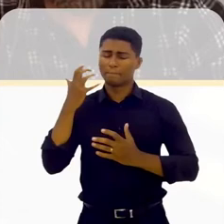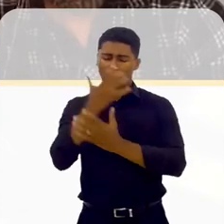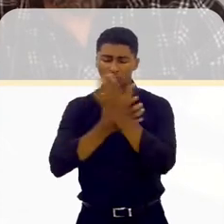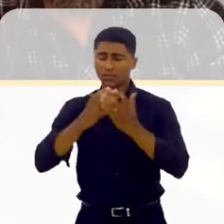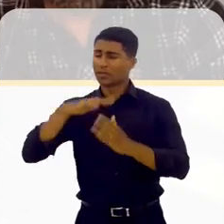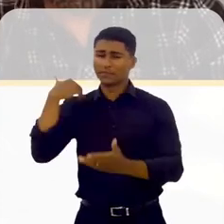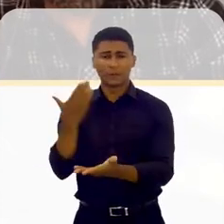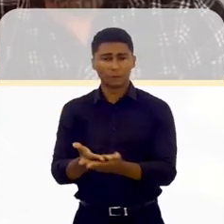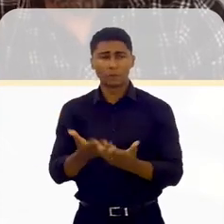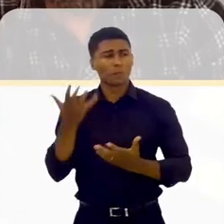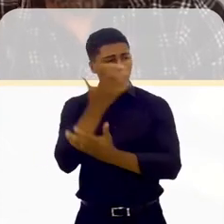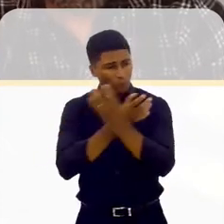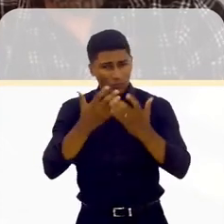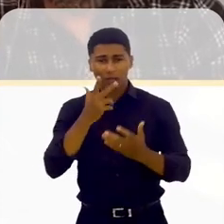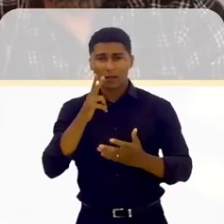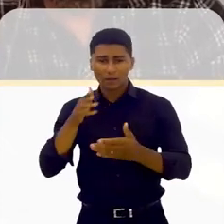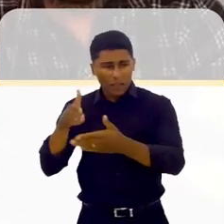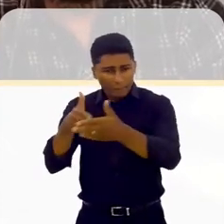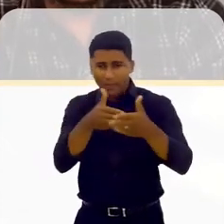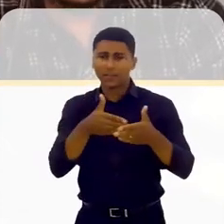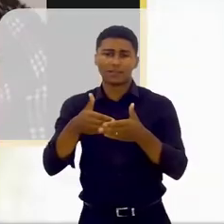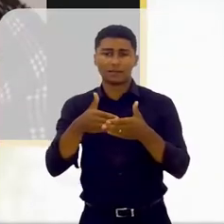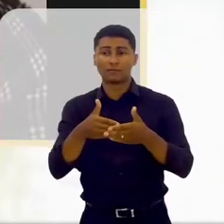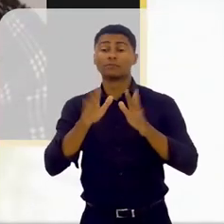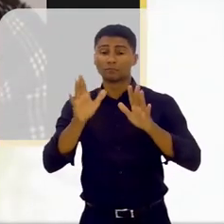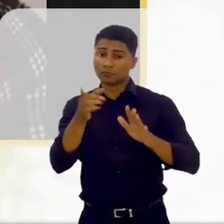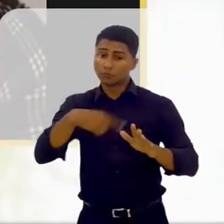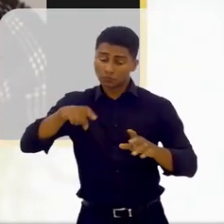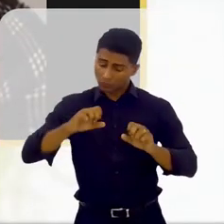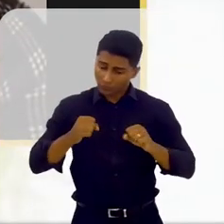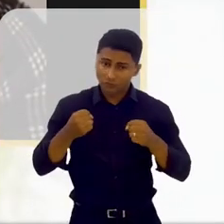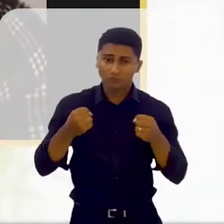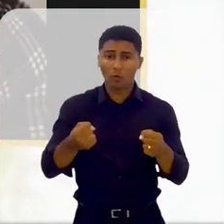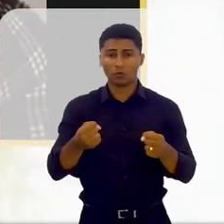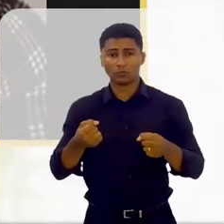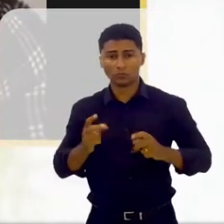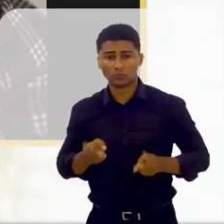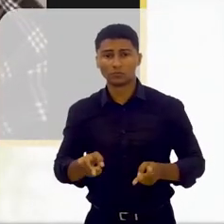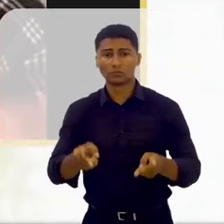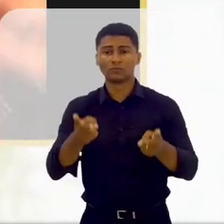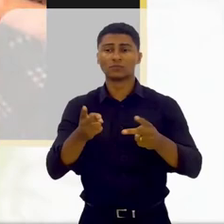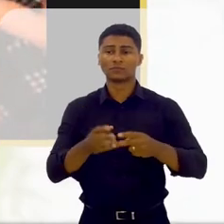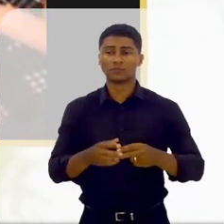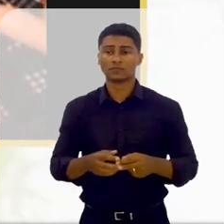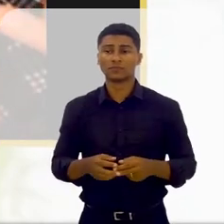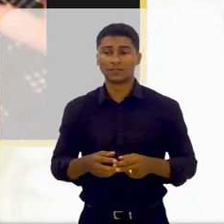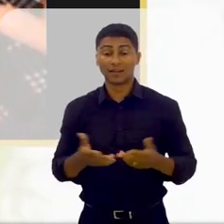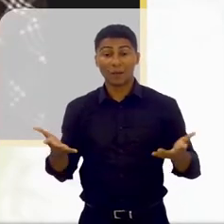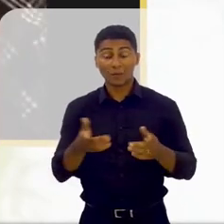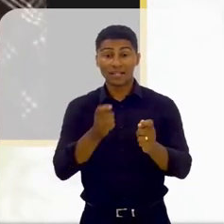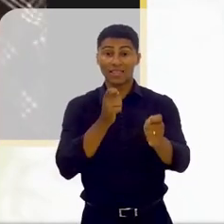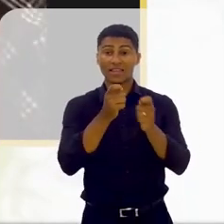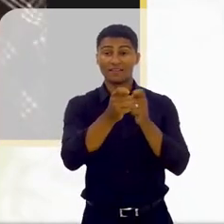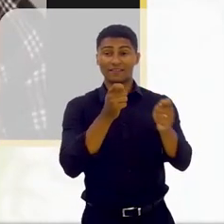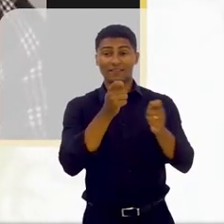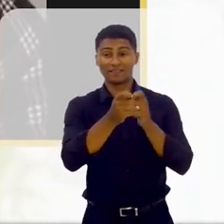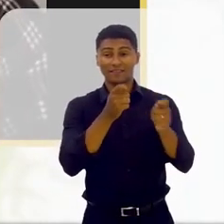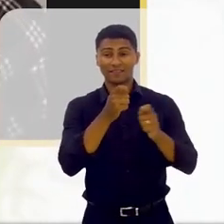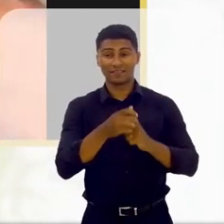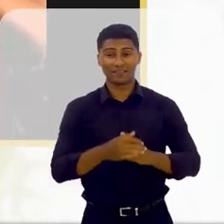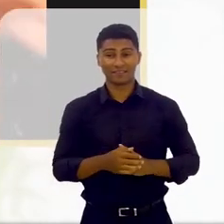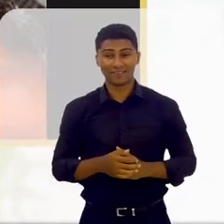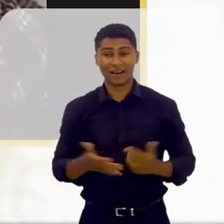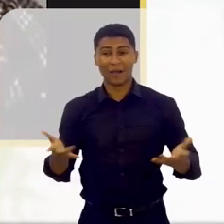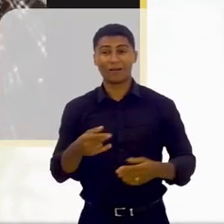até hoje algumas limitações. Porém, a gente tá no game. Tamo aí, ó. Vambora. Tamo aqui dando Vambora. entrevista. Estamos Tamo aqui dando na entrevista. Tô entrevista. indo